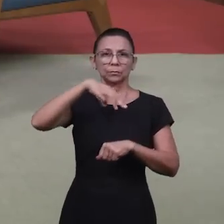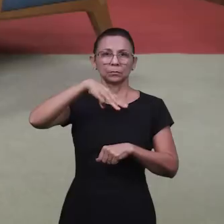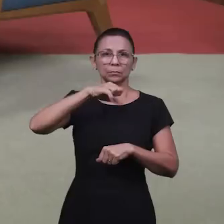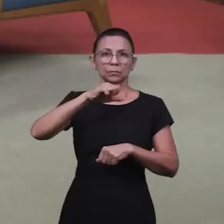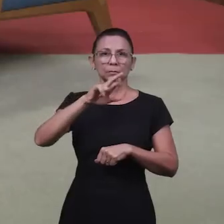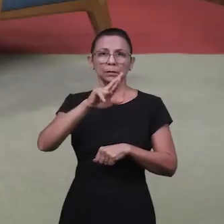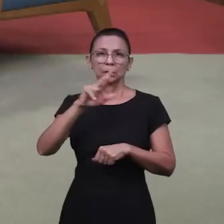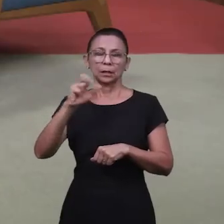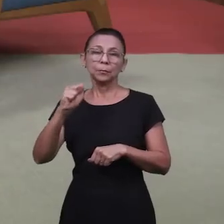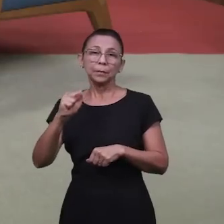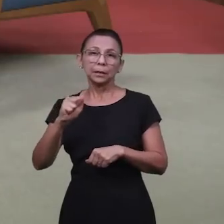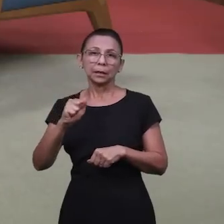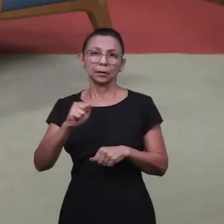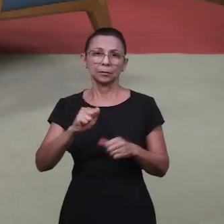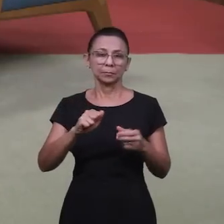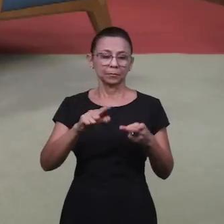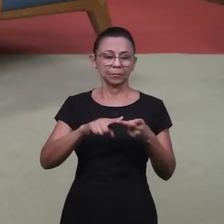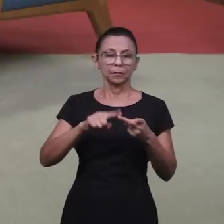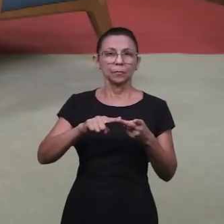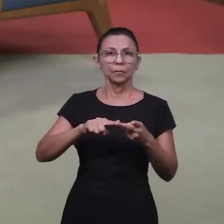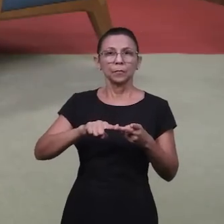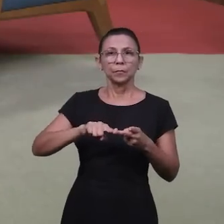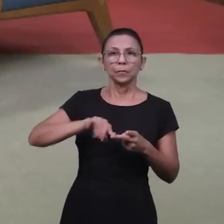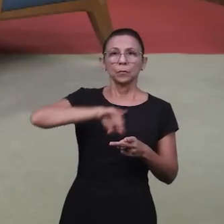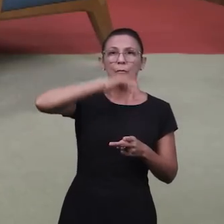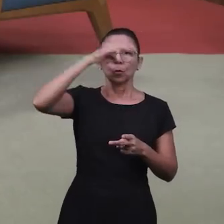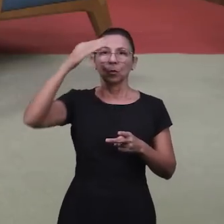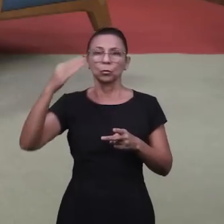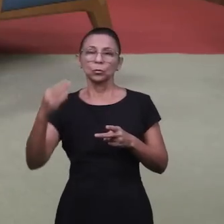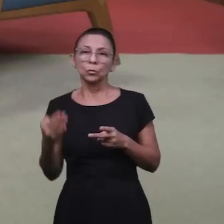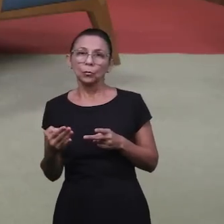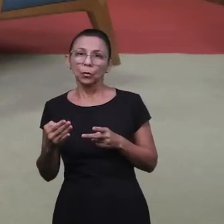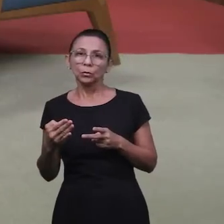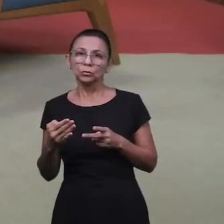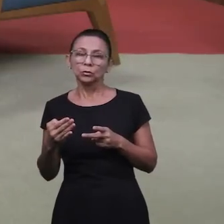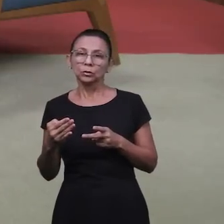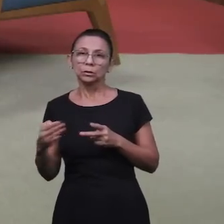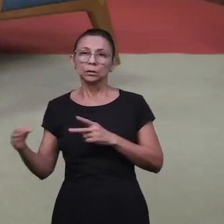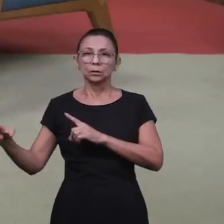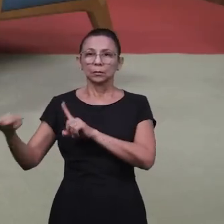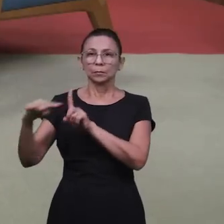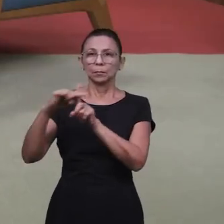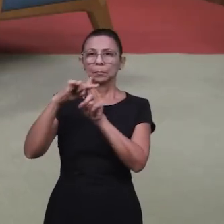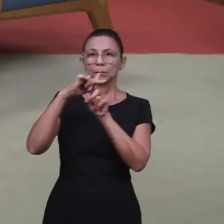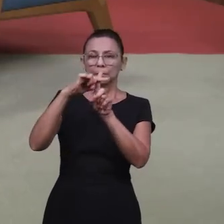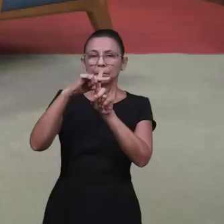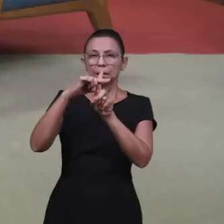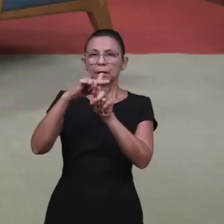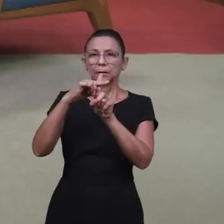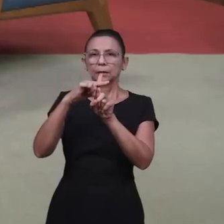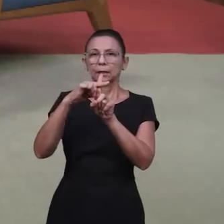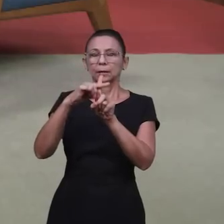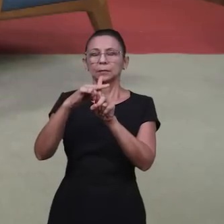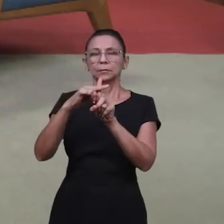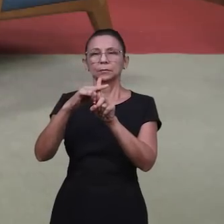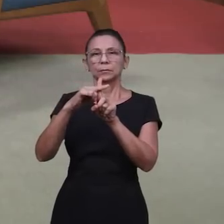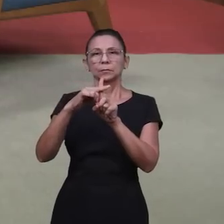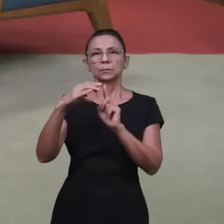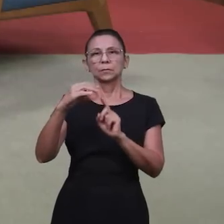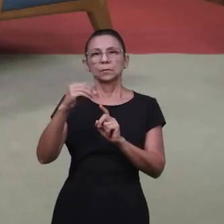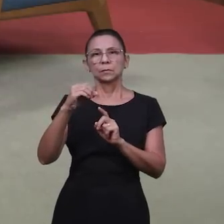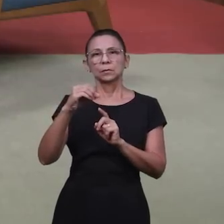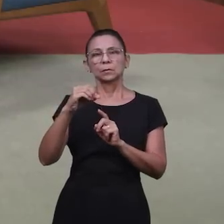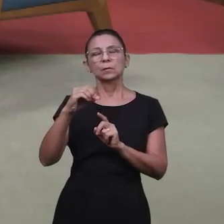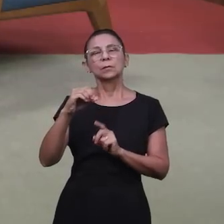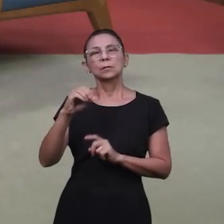Oliveiras. E depois o Gólgota, o Calvário, que é o outeiro do incenso, né? Onde ali ele se